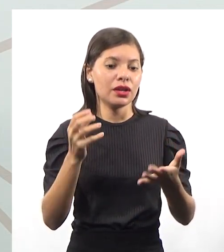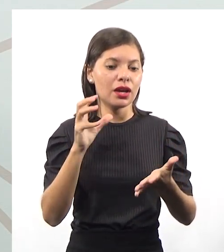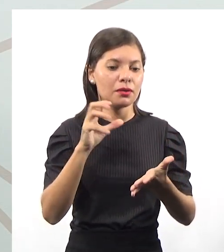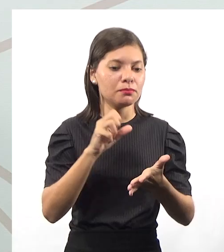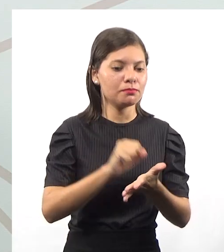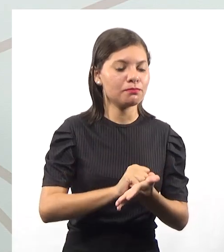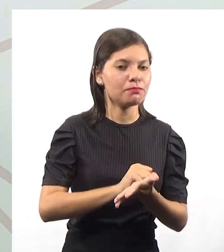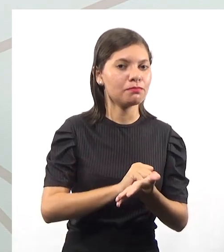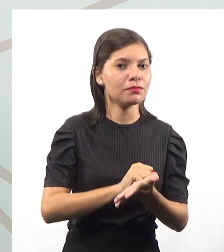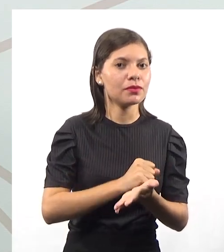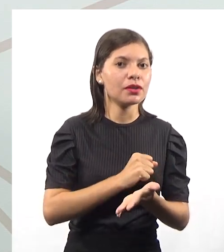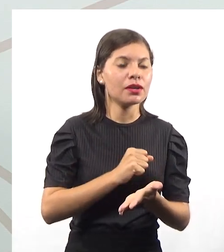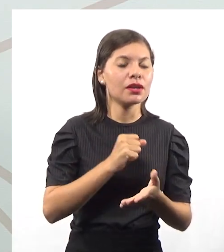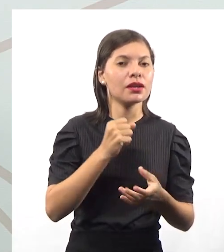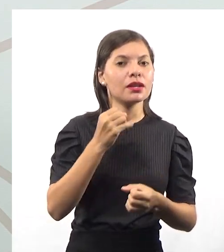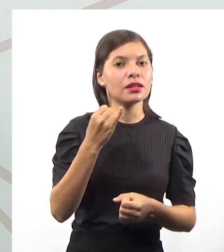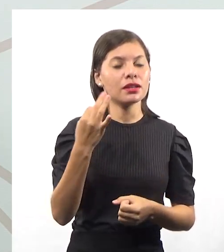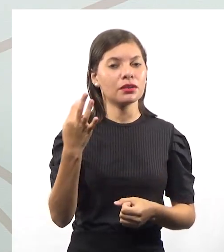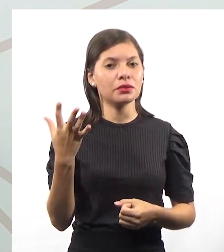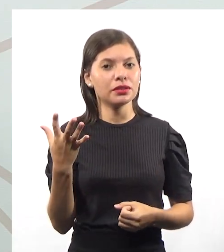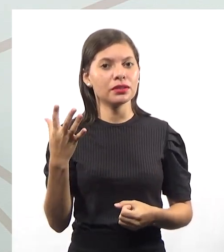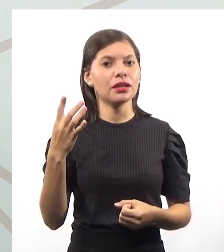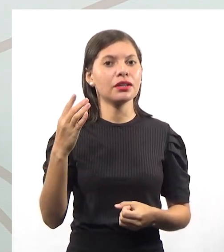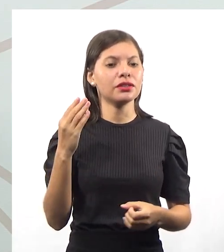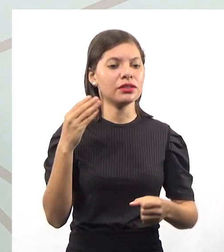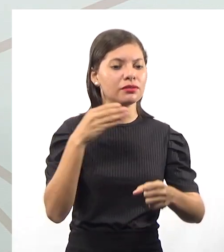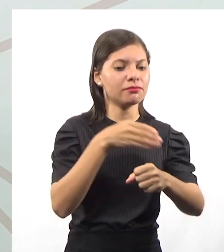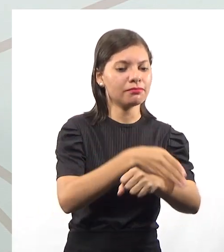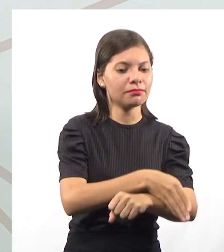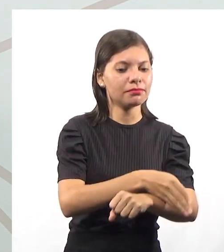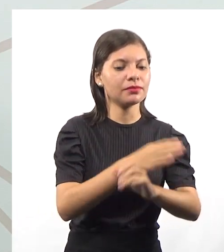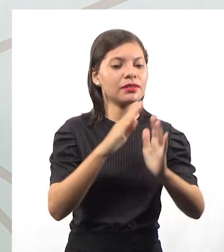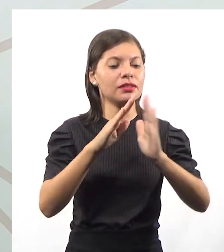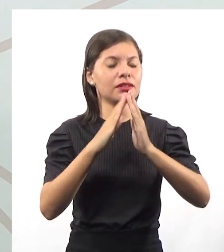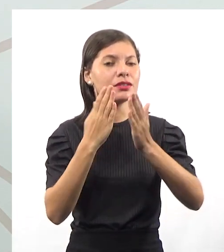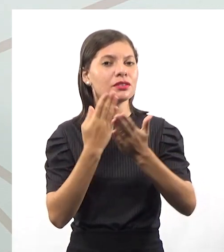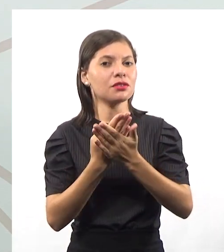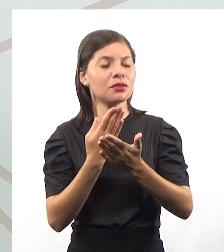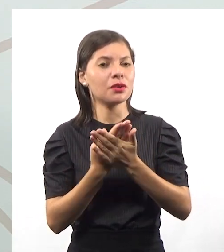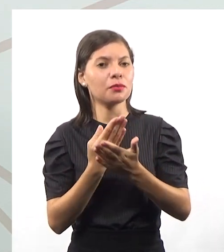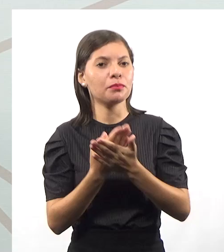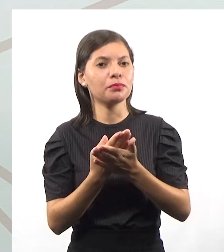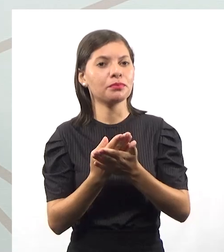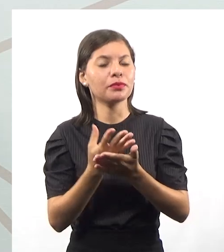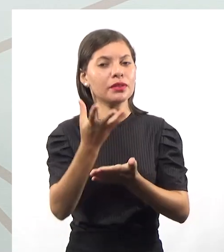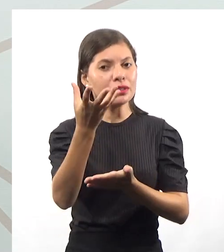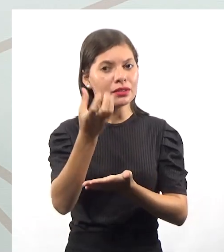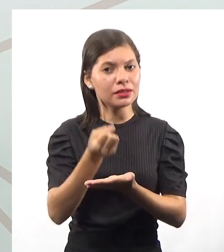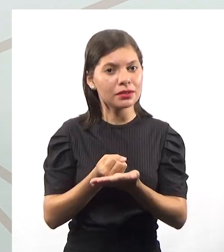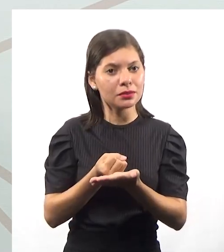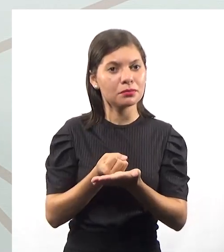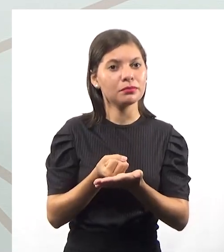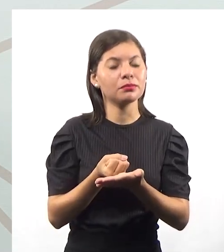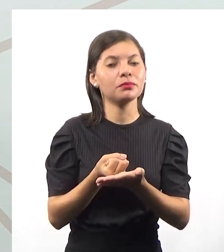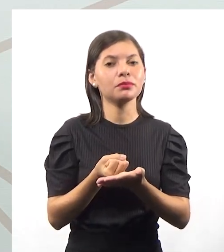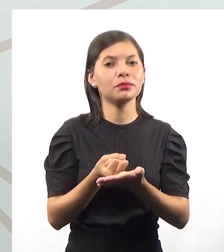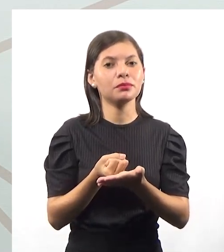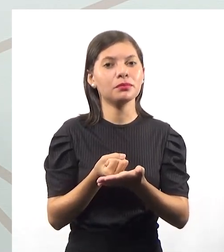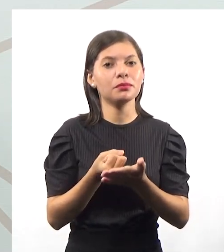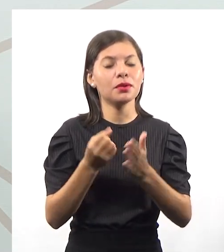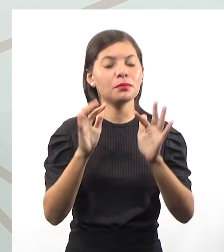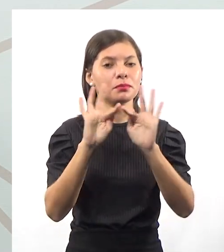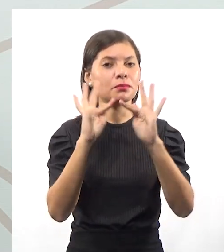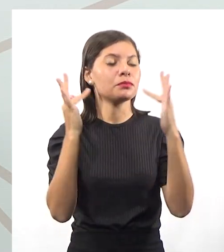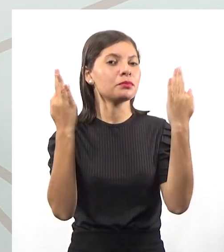dependem da matrícula e da frequência da criança à educação infantil para que seja recebido pela família ou